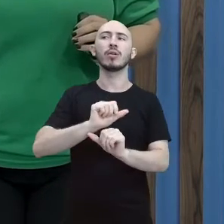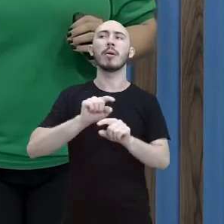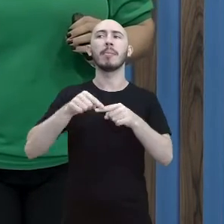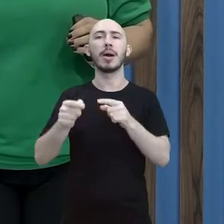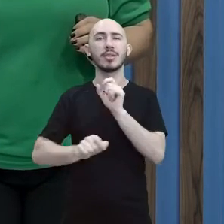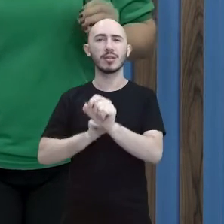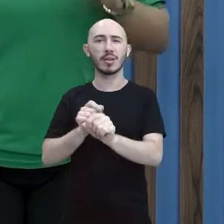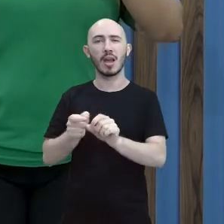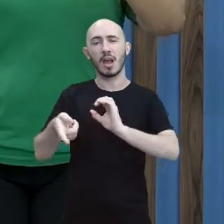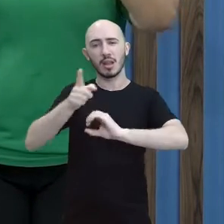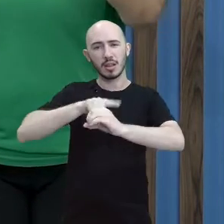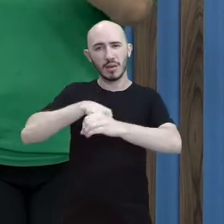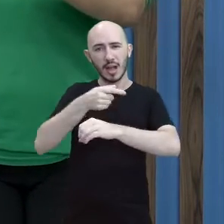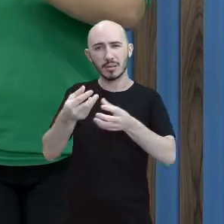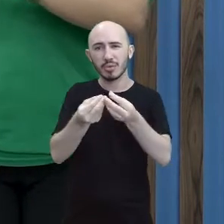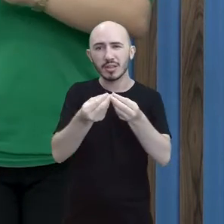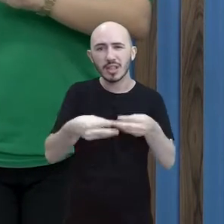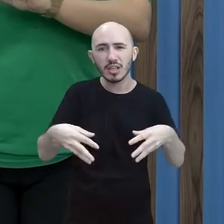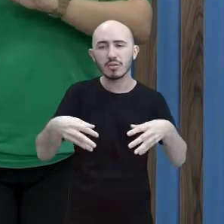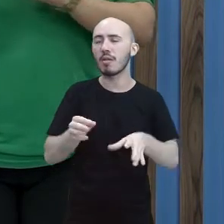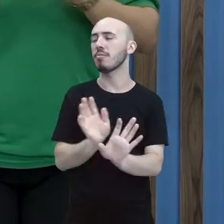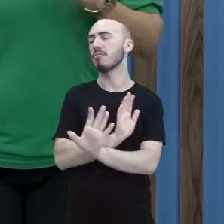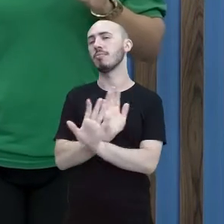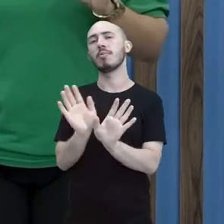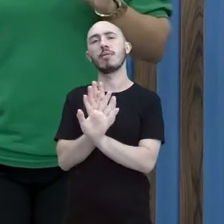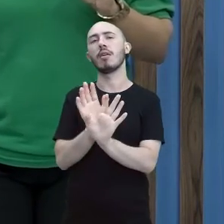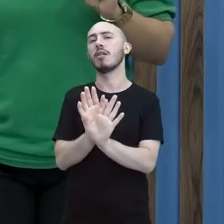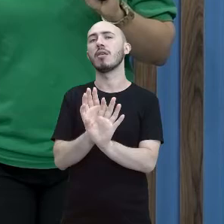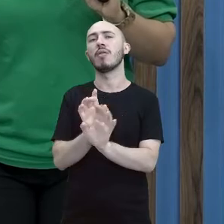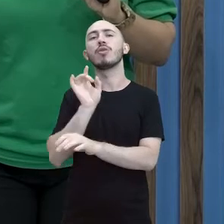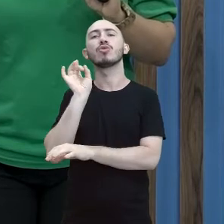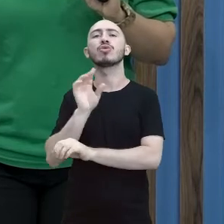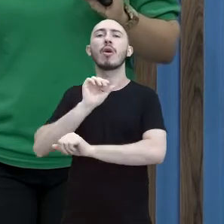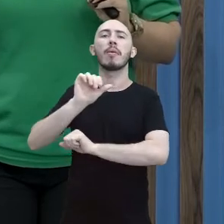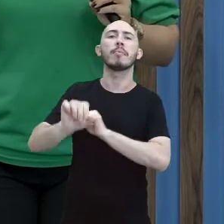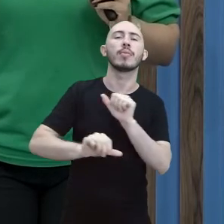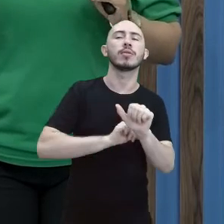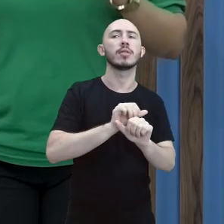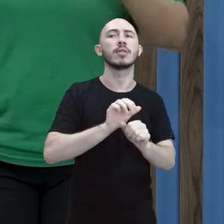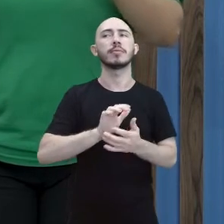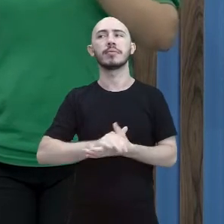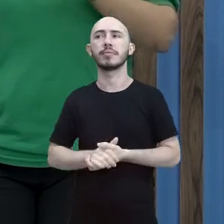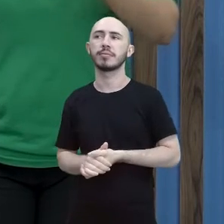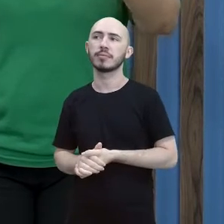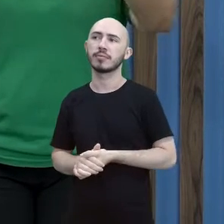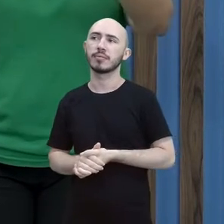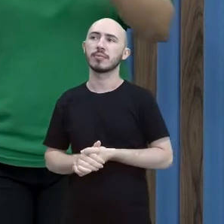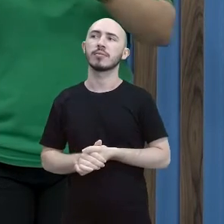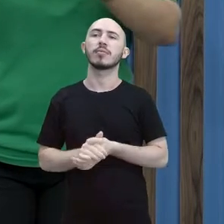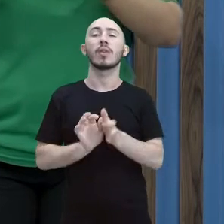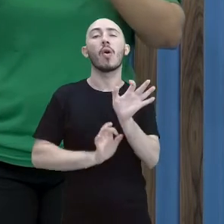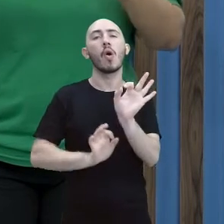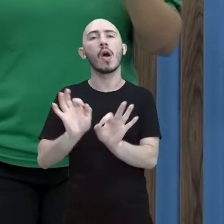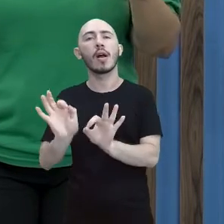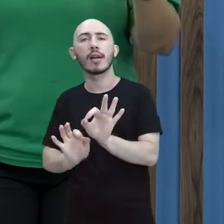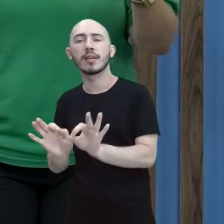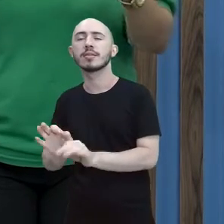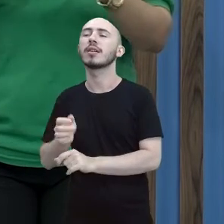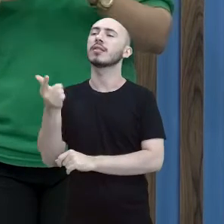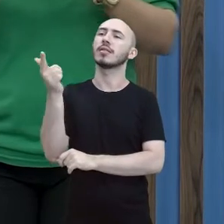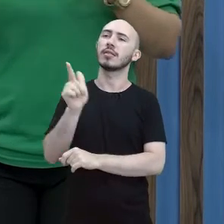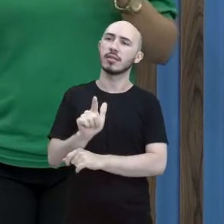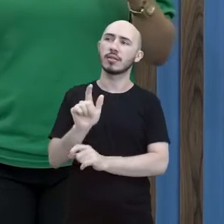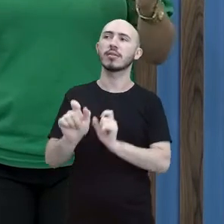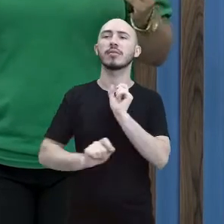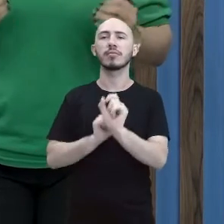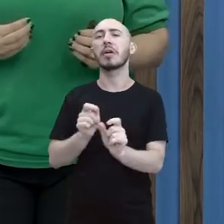se destruir para poder gerar uma substância diferente. Não, ia haver um rearranjo aí dos